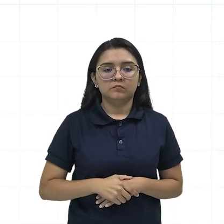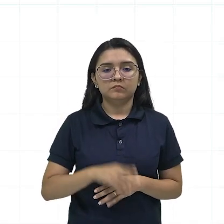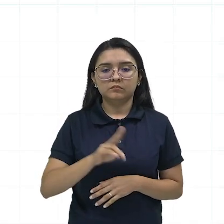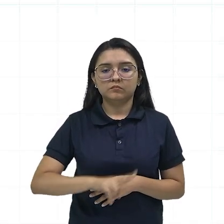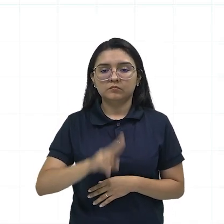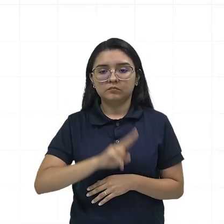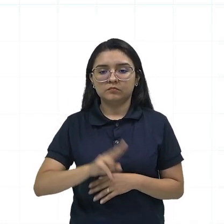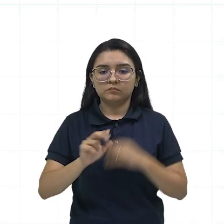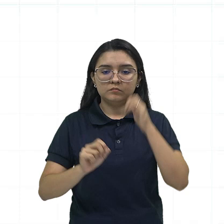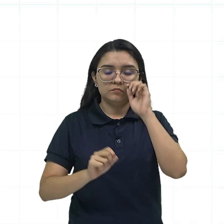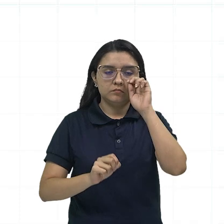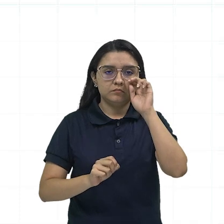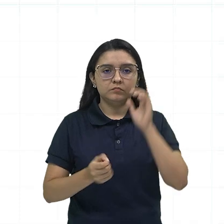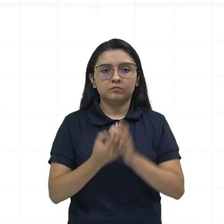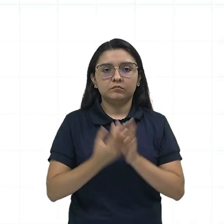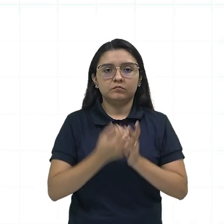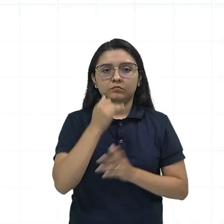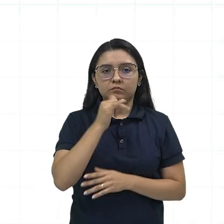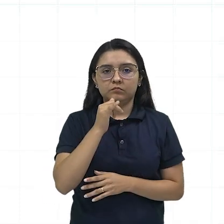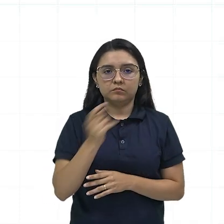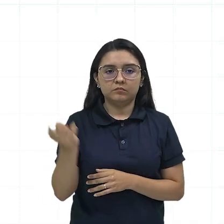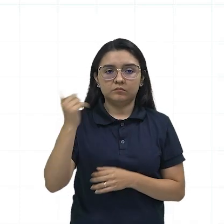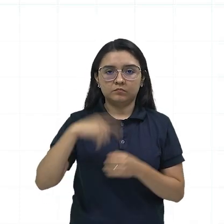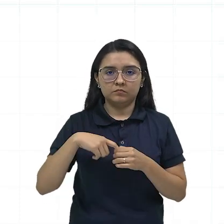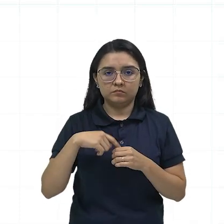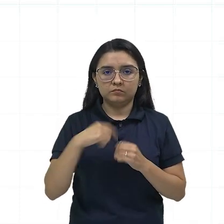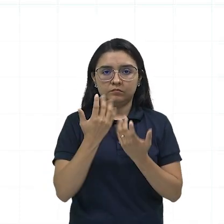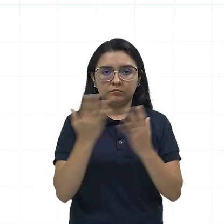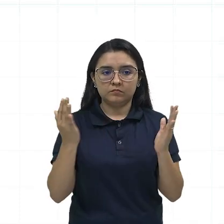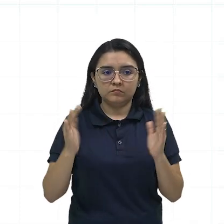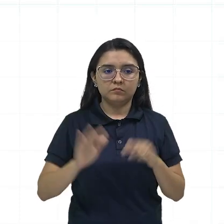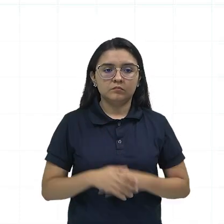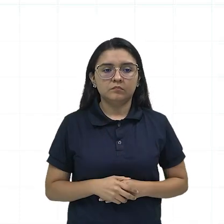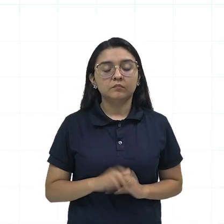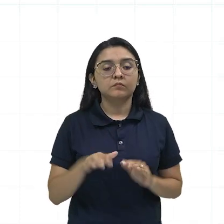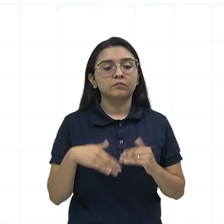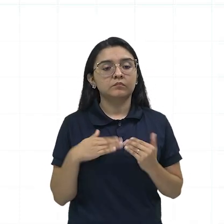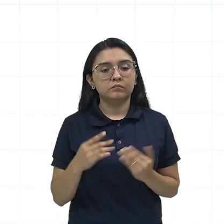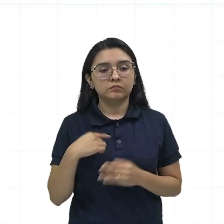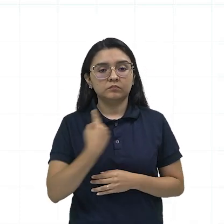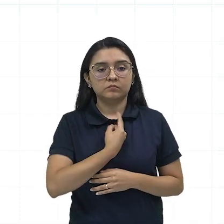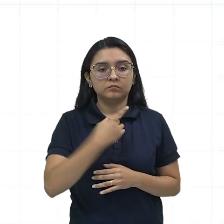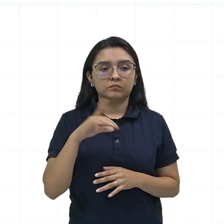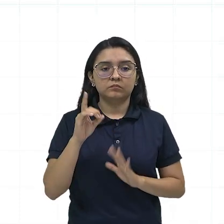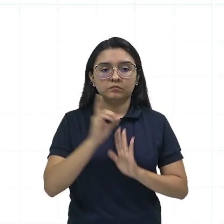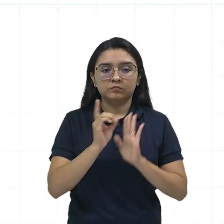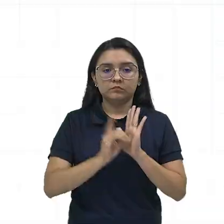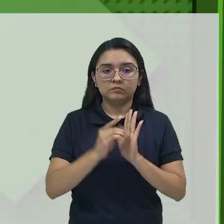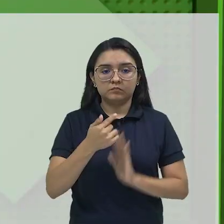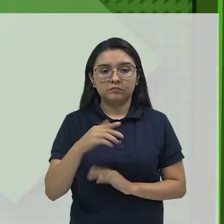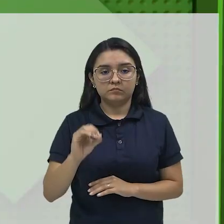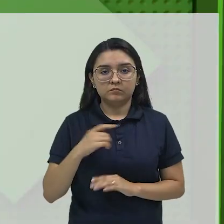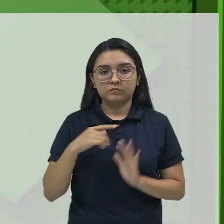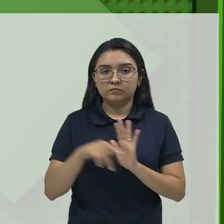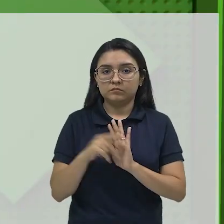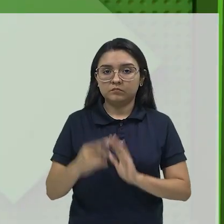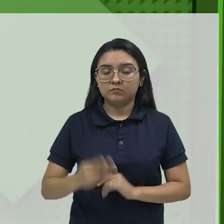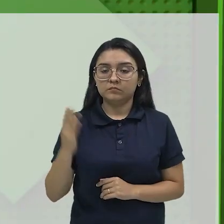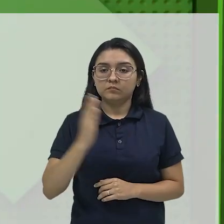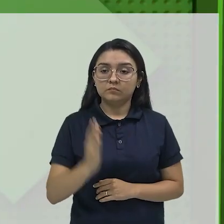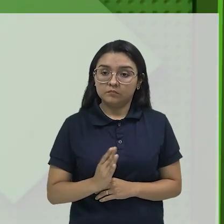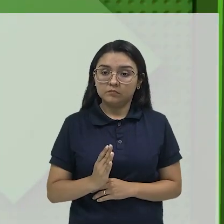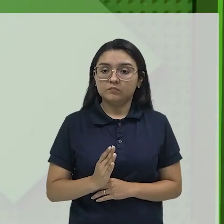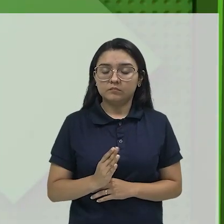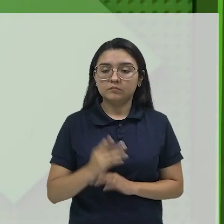renováveis de energia, certo? Então, nós na década de 70, né, o nosso país na década